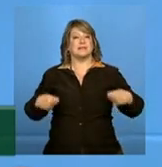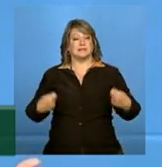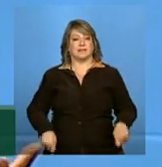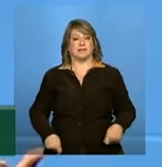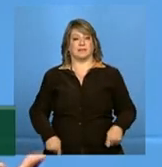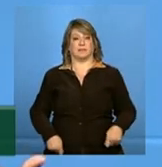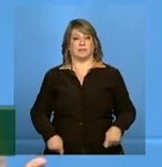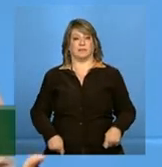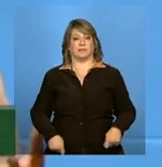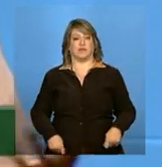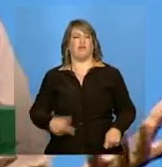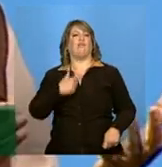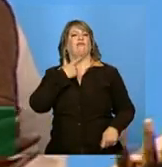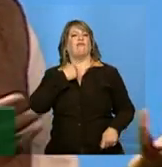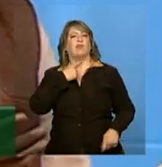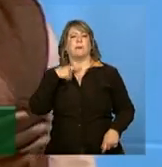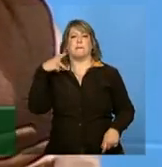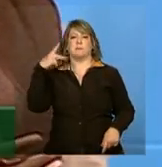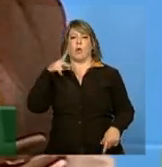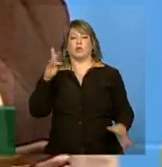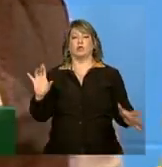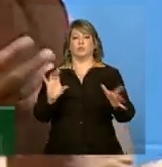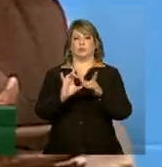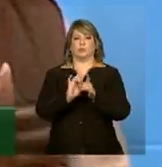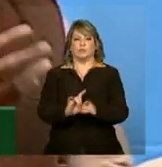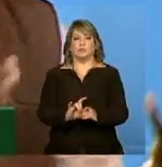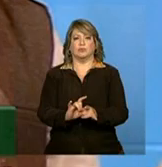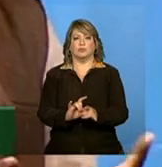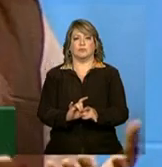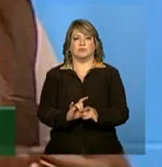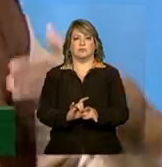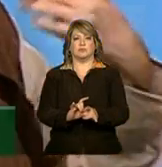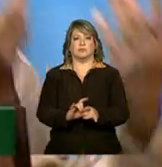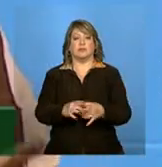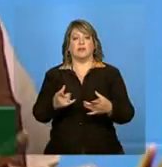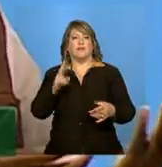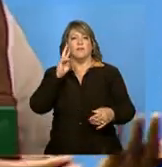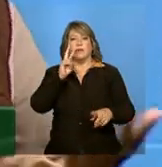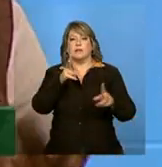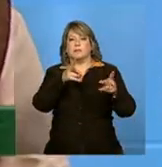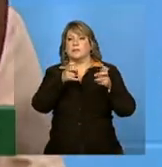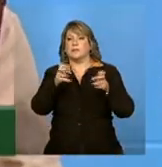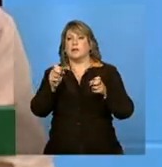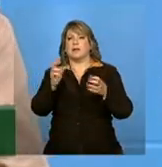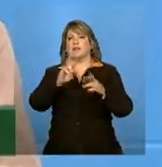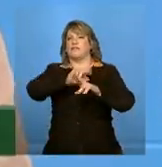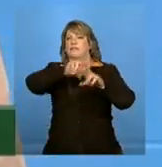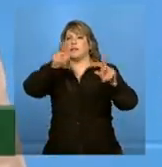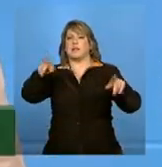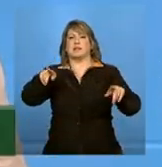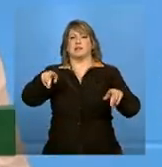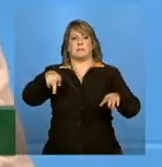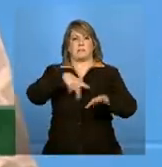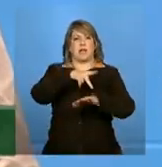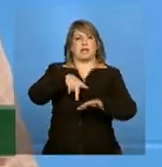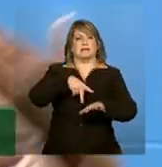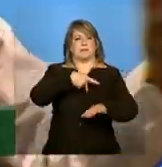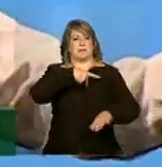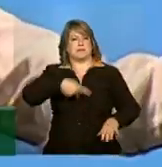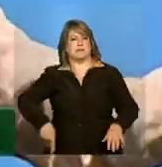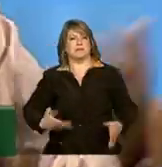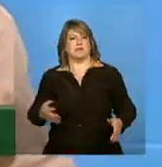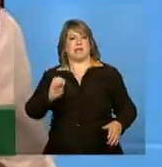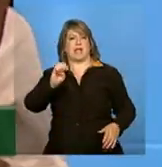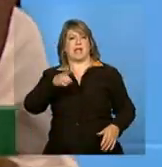uma vontade política conjunta. Então, por que não identificar líderes de diferentes países, presidentes,